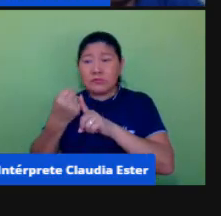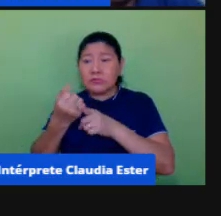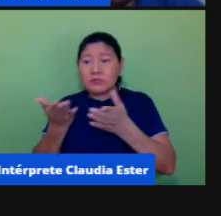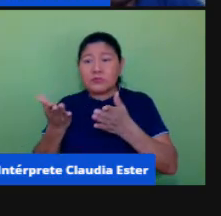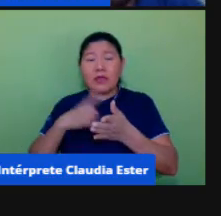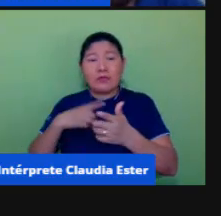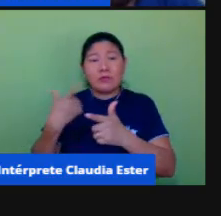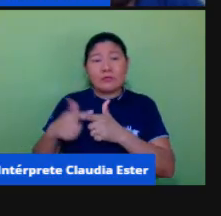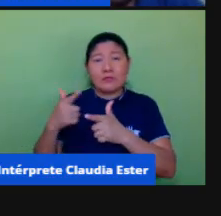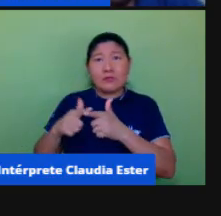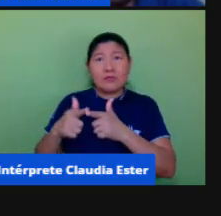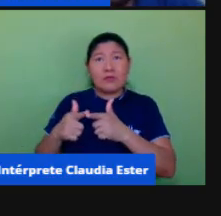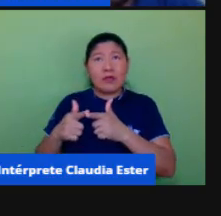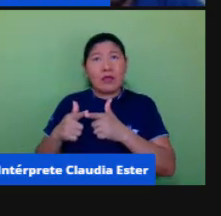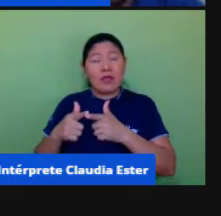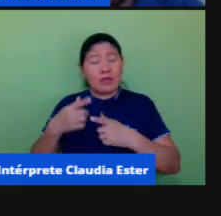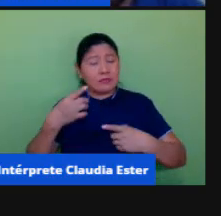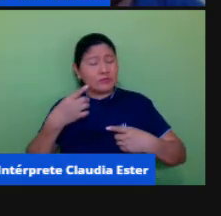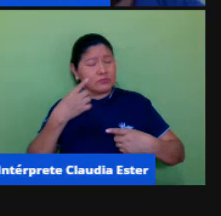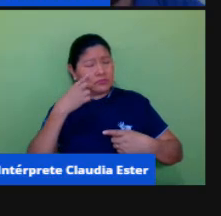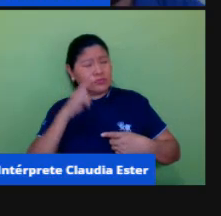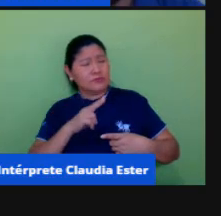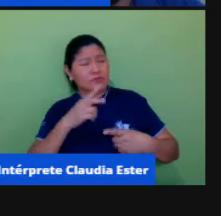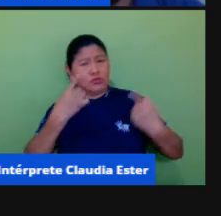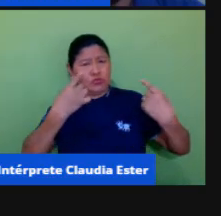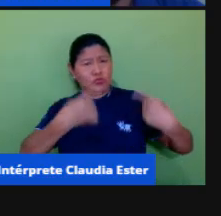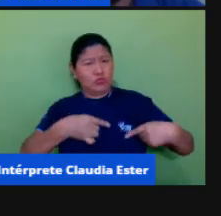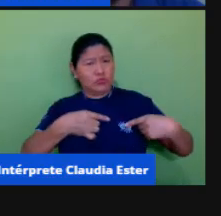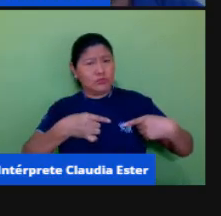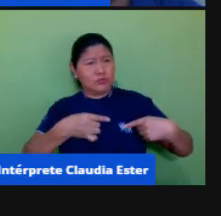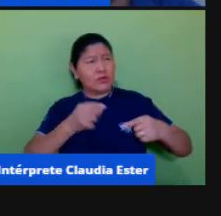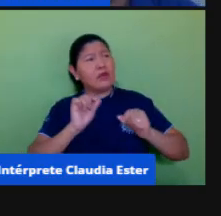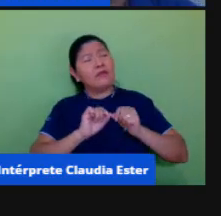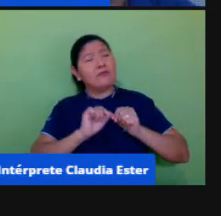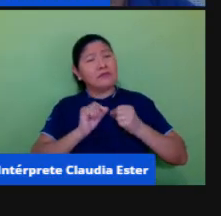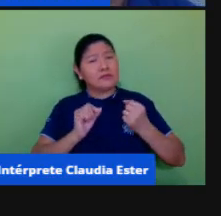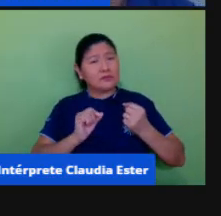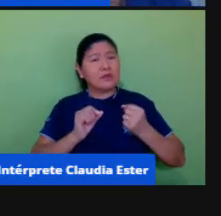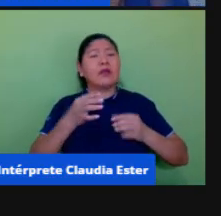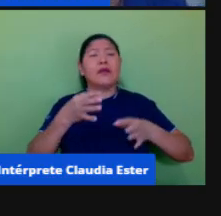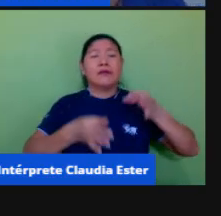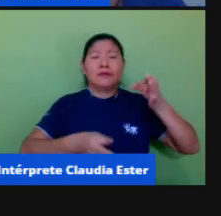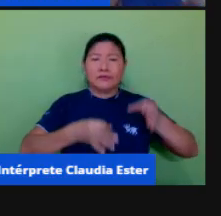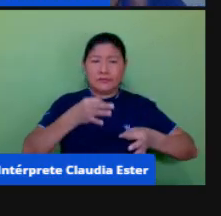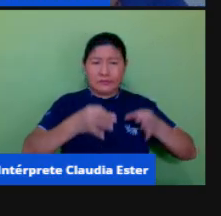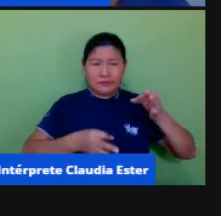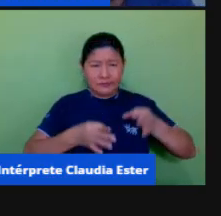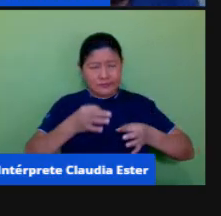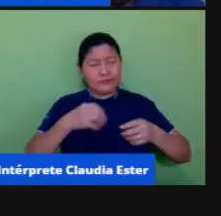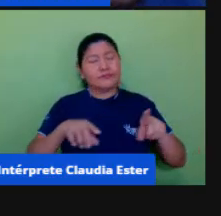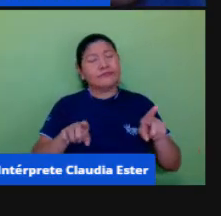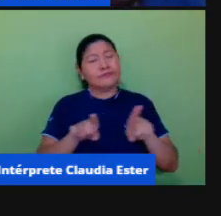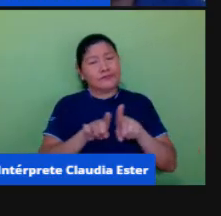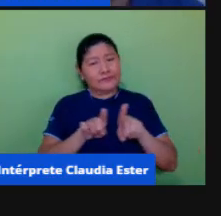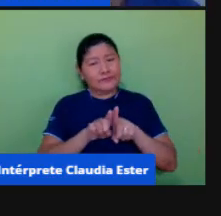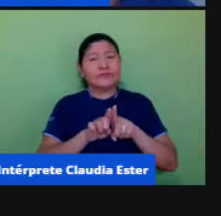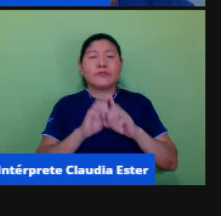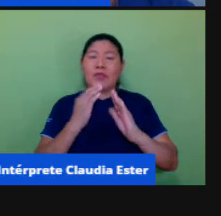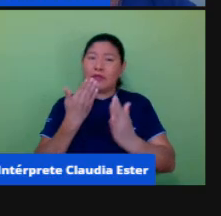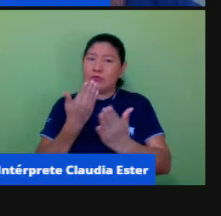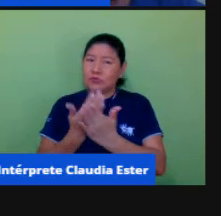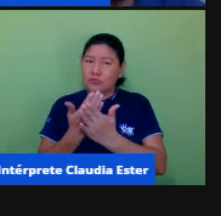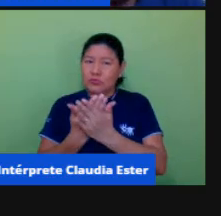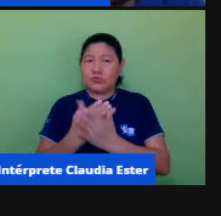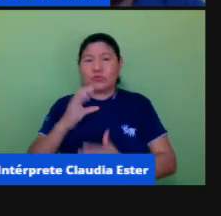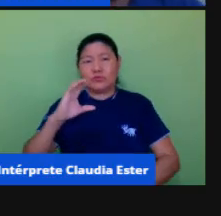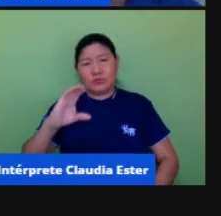decidir perante a justiça, né, a situação daquele réu. Então, estudos de caso também são muito importantes. Sala